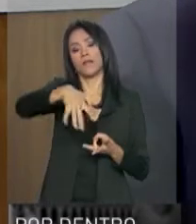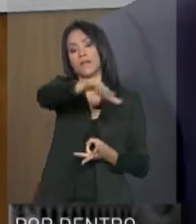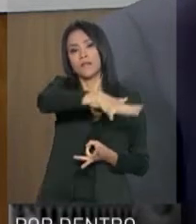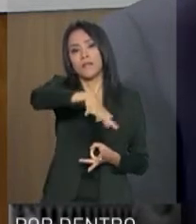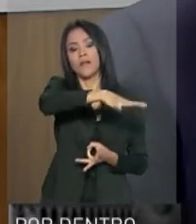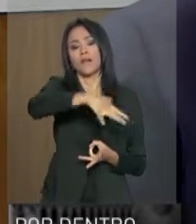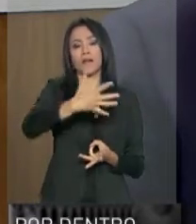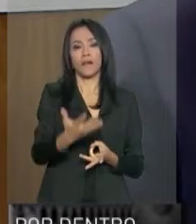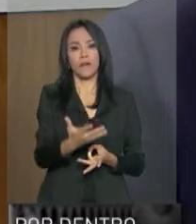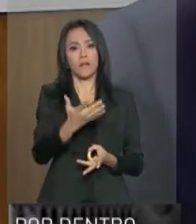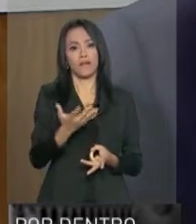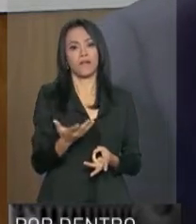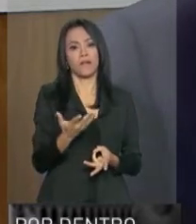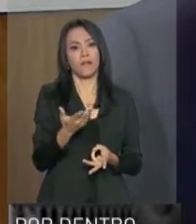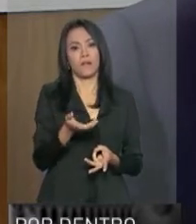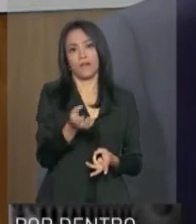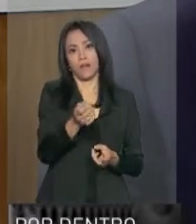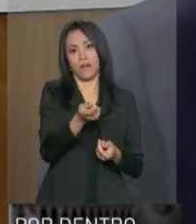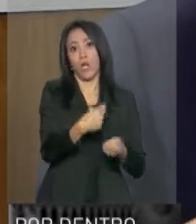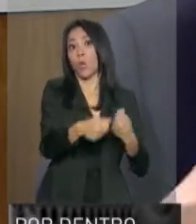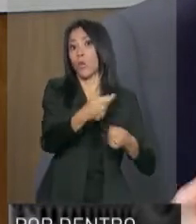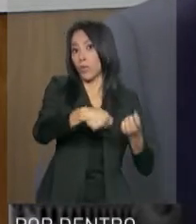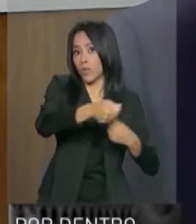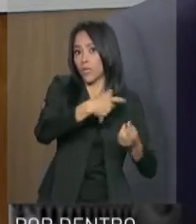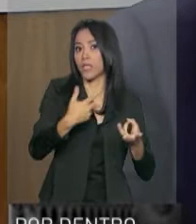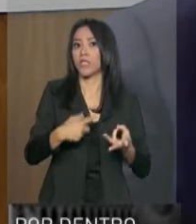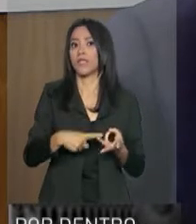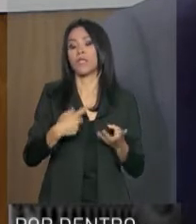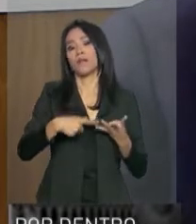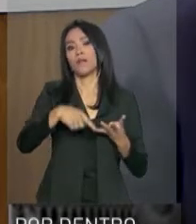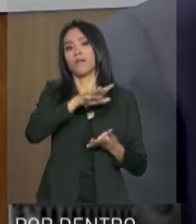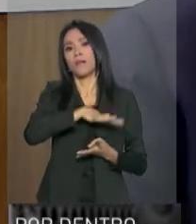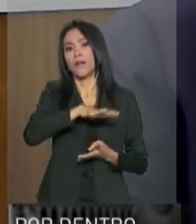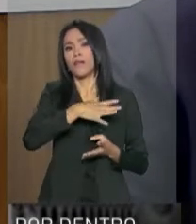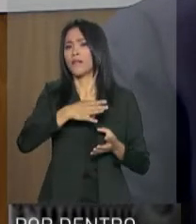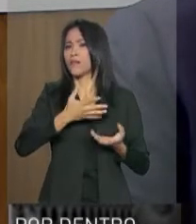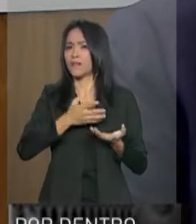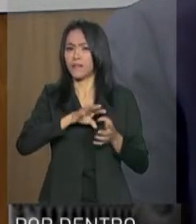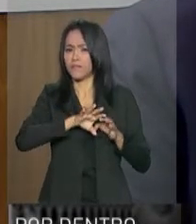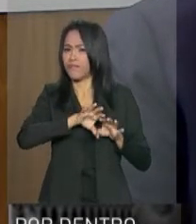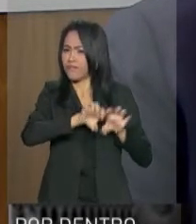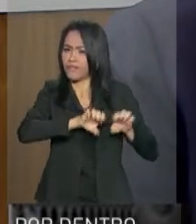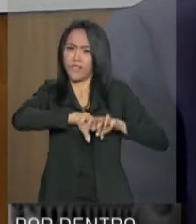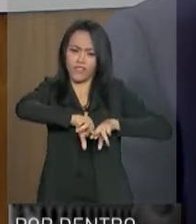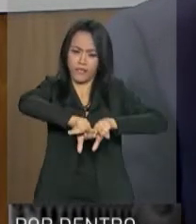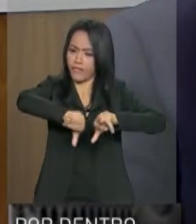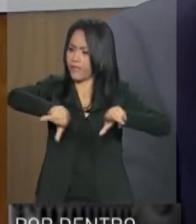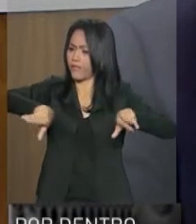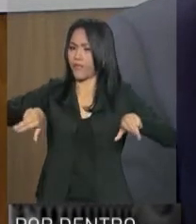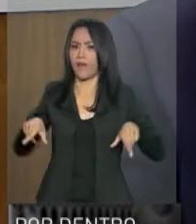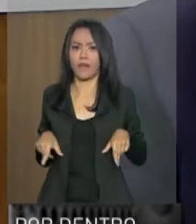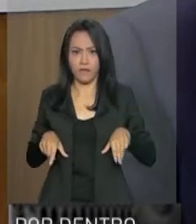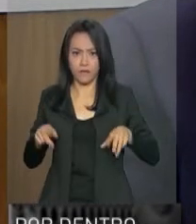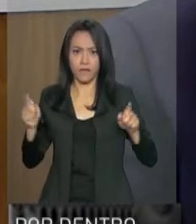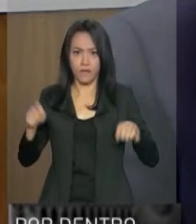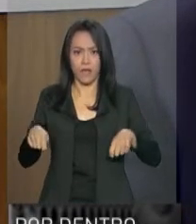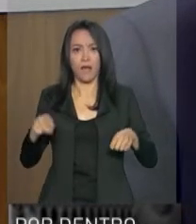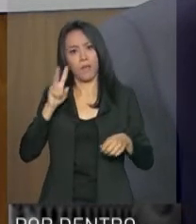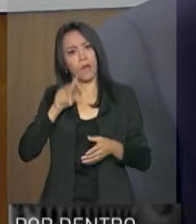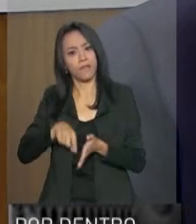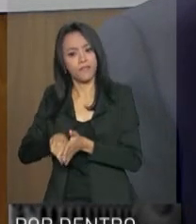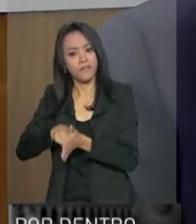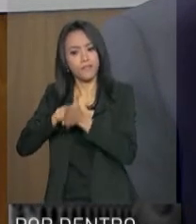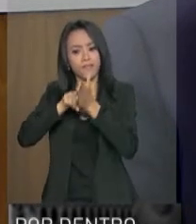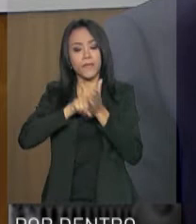é econômico no campo da infraestrutura em geral tanto é que a região